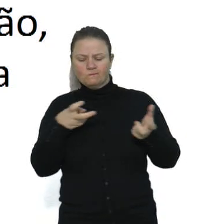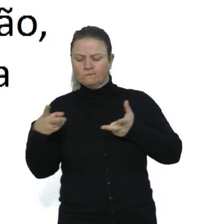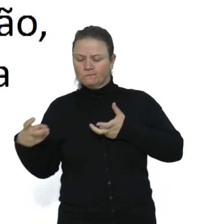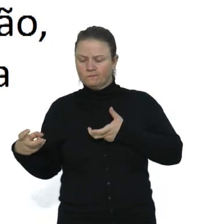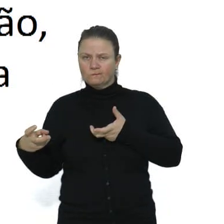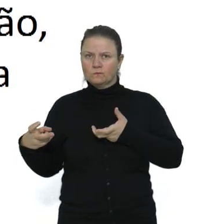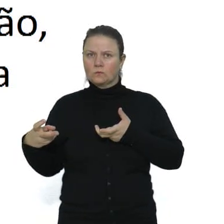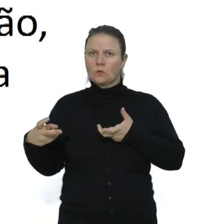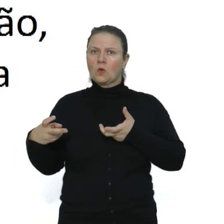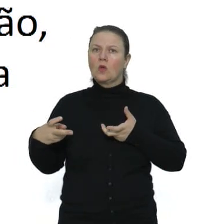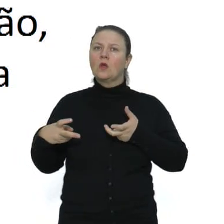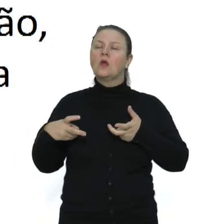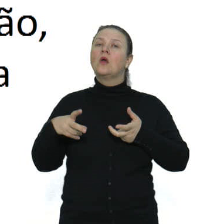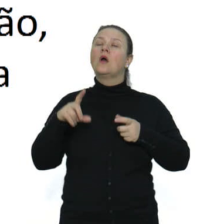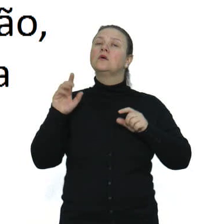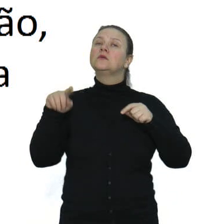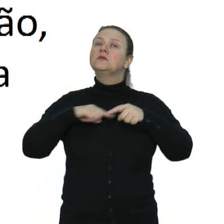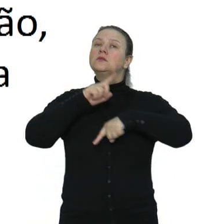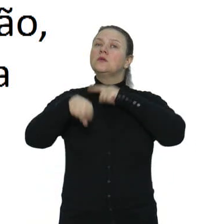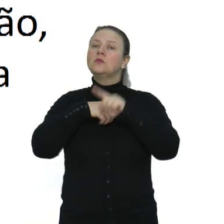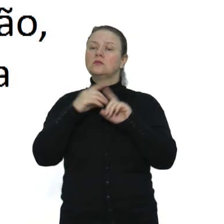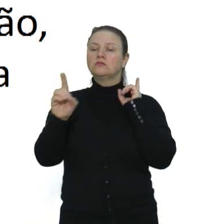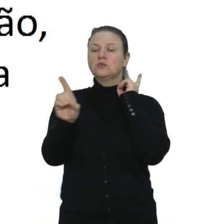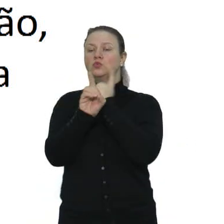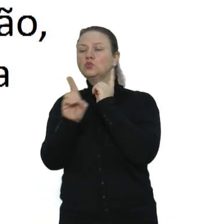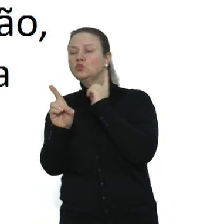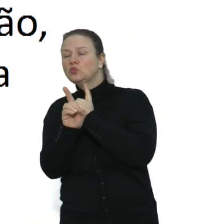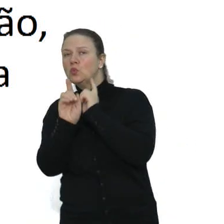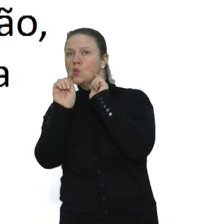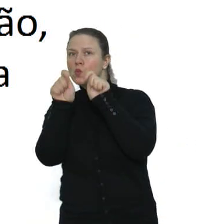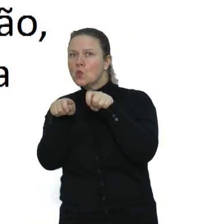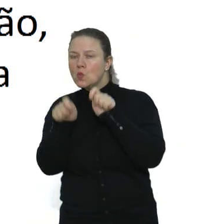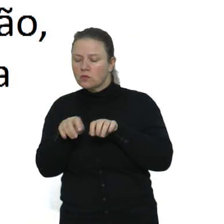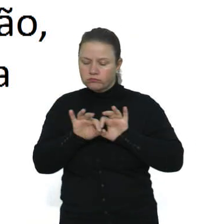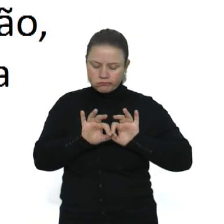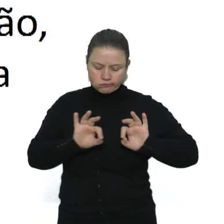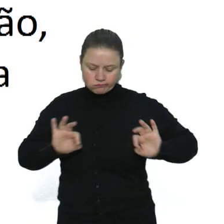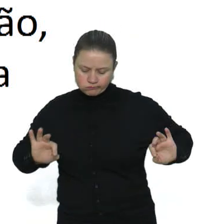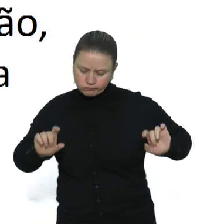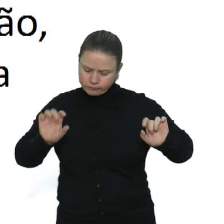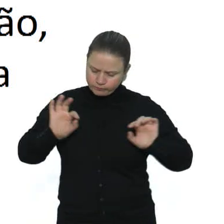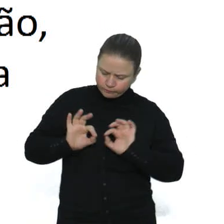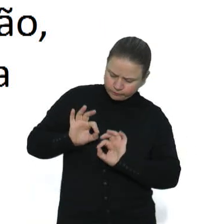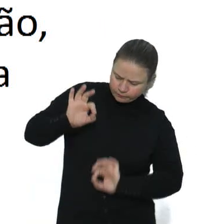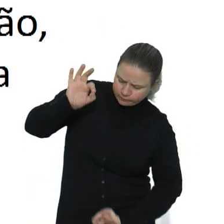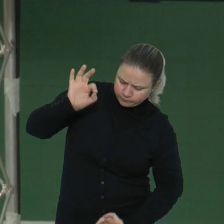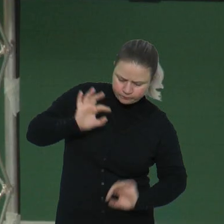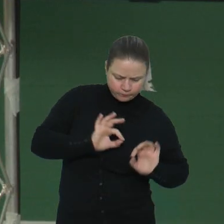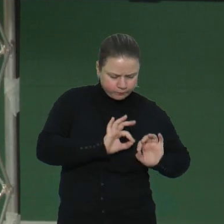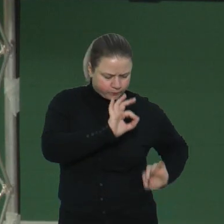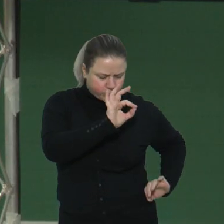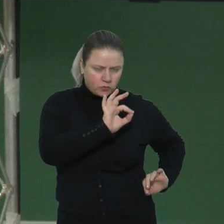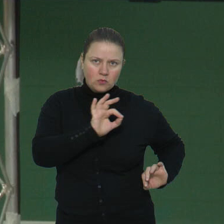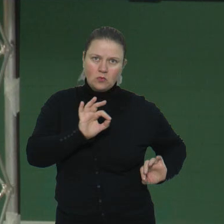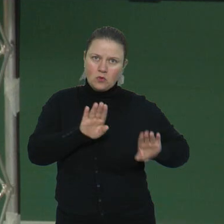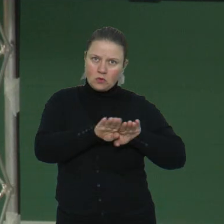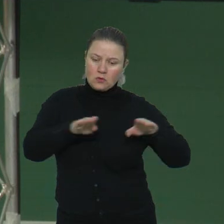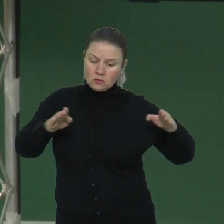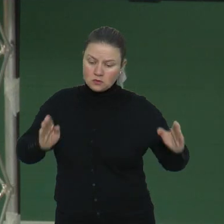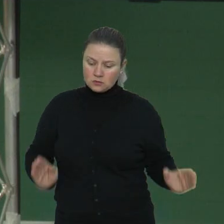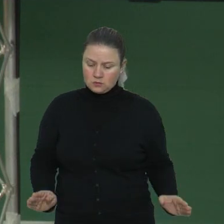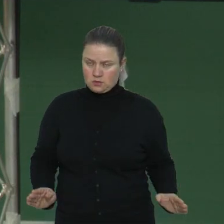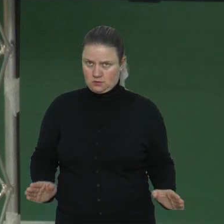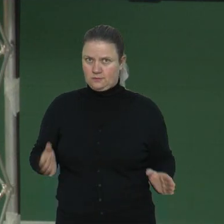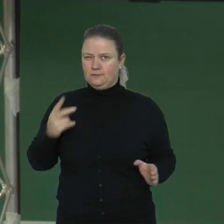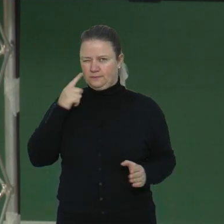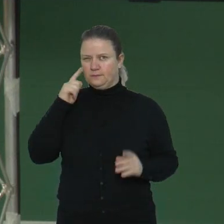relação e depois ache as possibilidades de largura que a perna da mesa pode ter, de acordo com essa margem de erro,